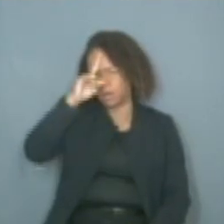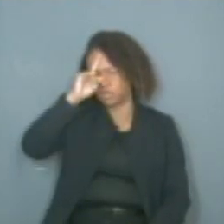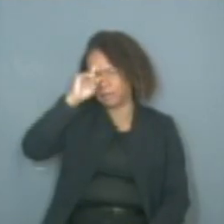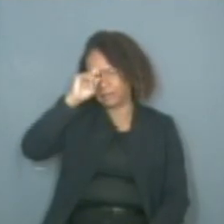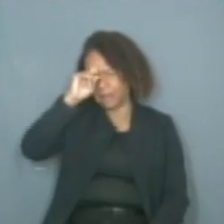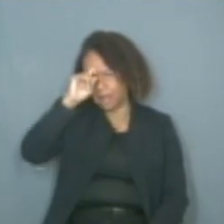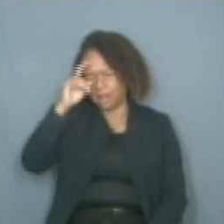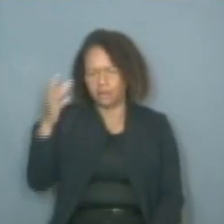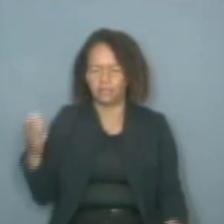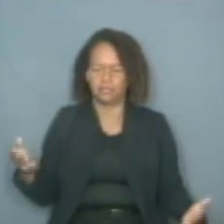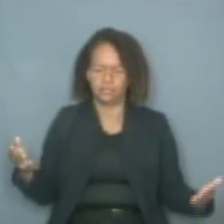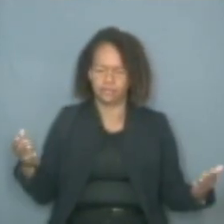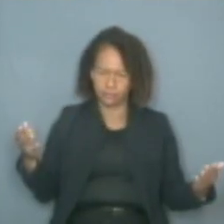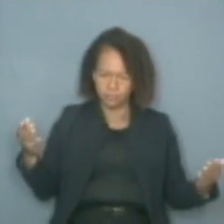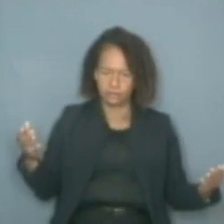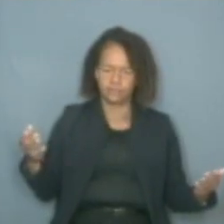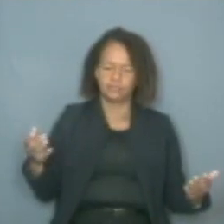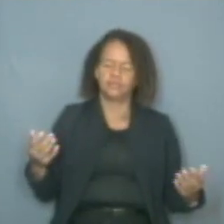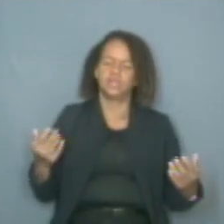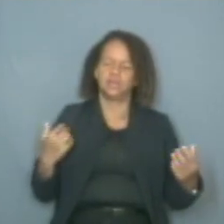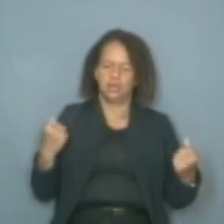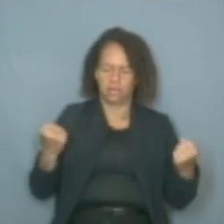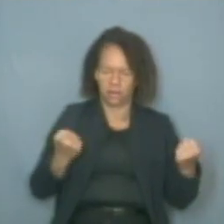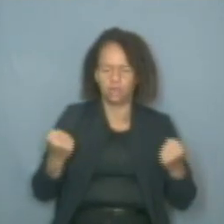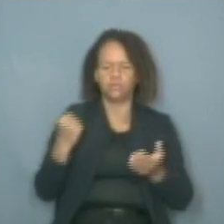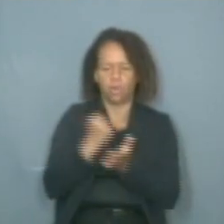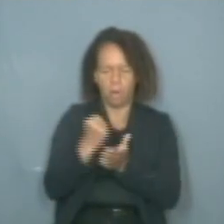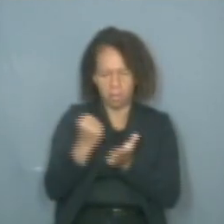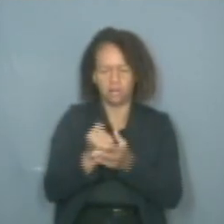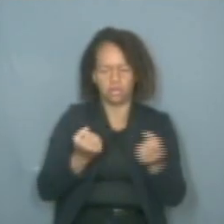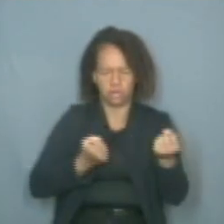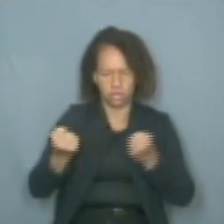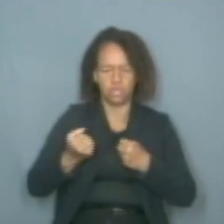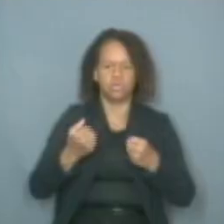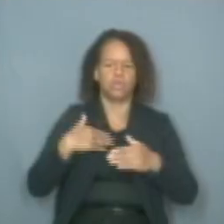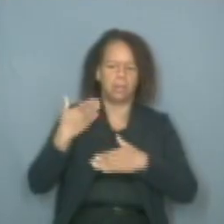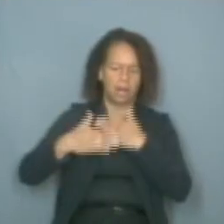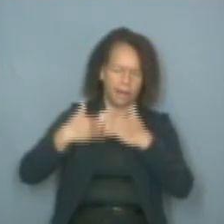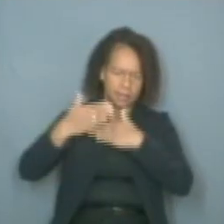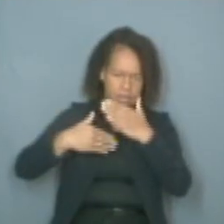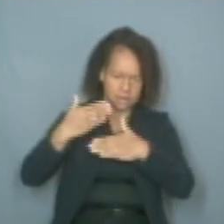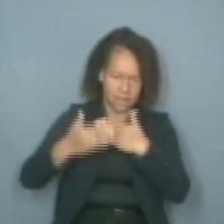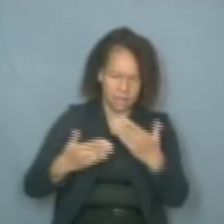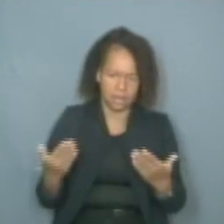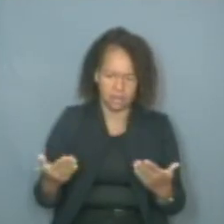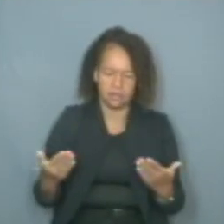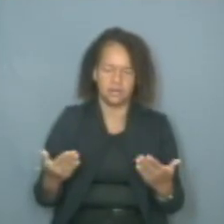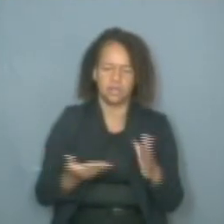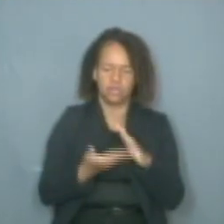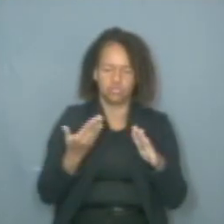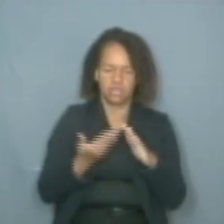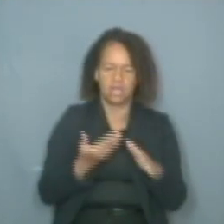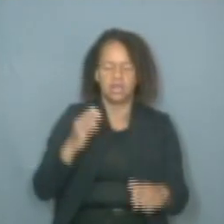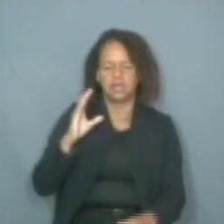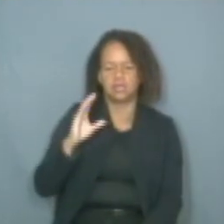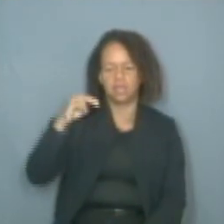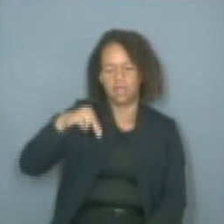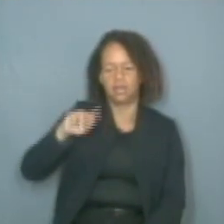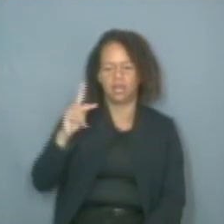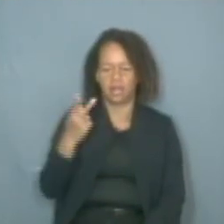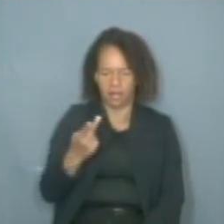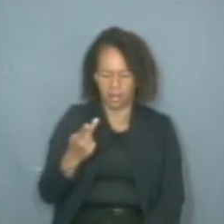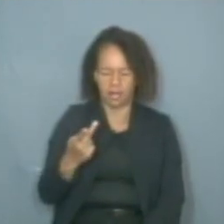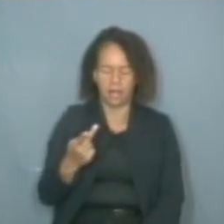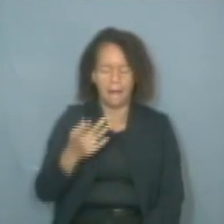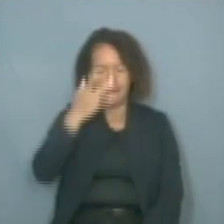porque você é habilitado, tem uma habilitação, passou por todo um procedimento de retirada de CNH,